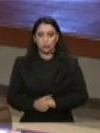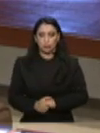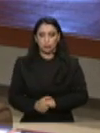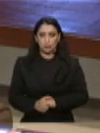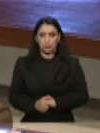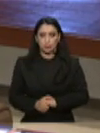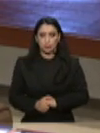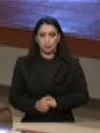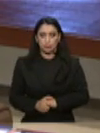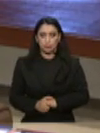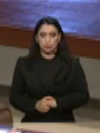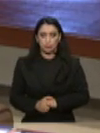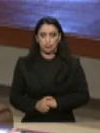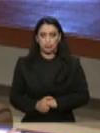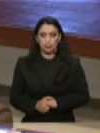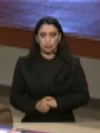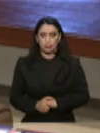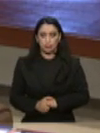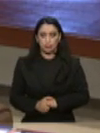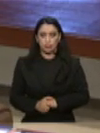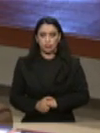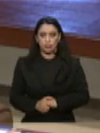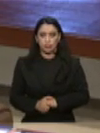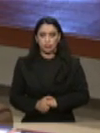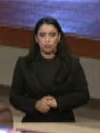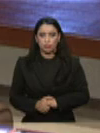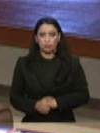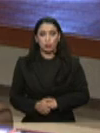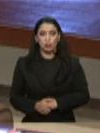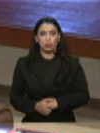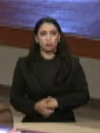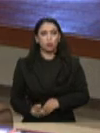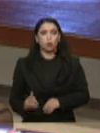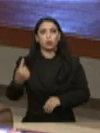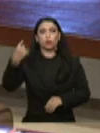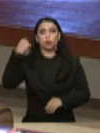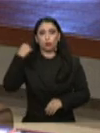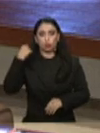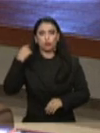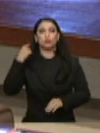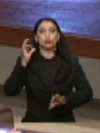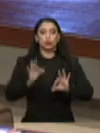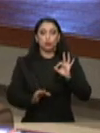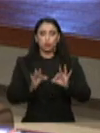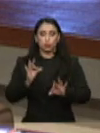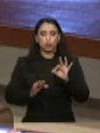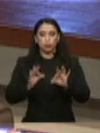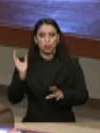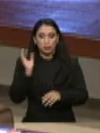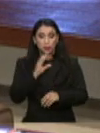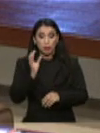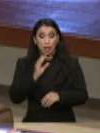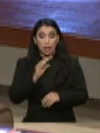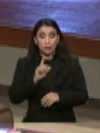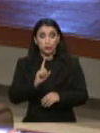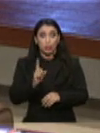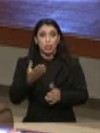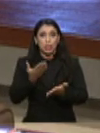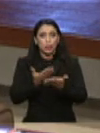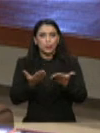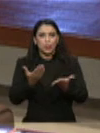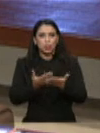presidente, naquela oportunidade houve um julgamento muito célere e eu não pude chamar atenção para algo que